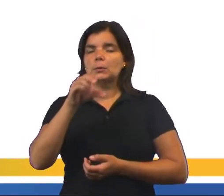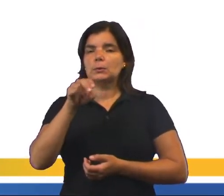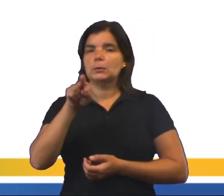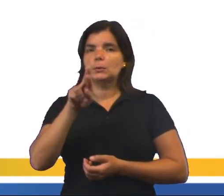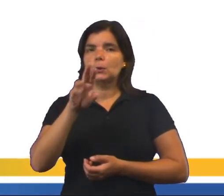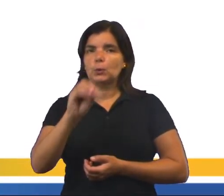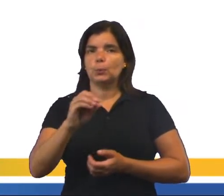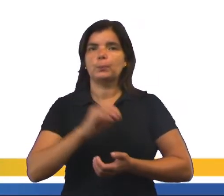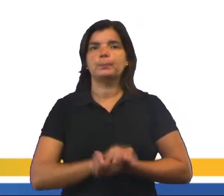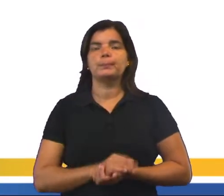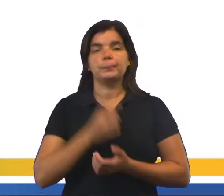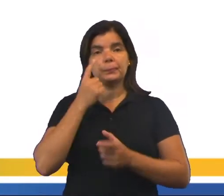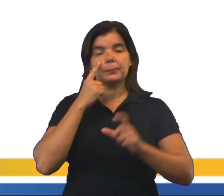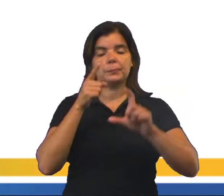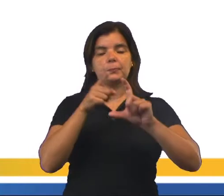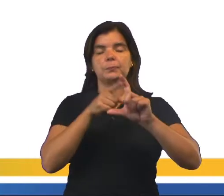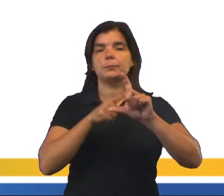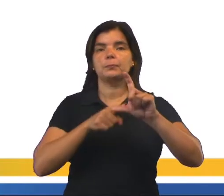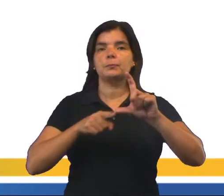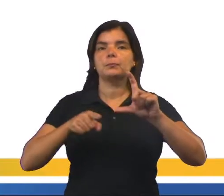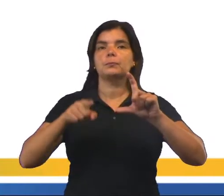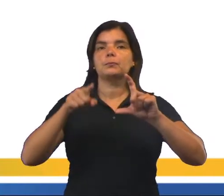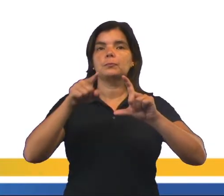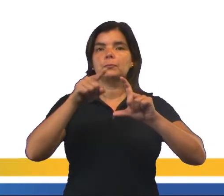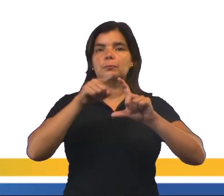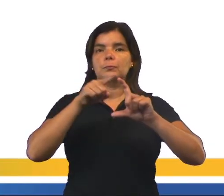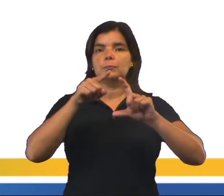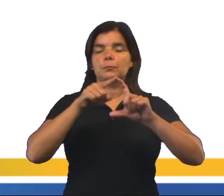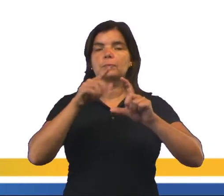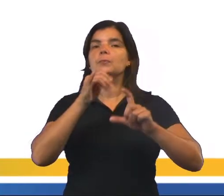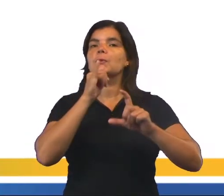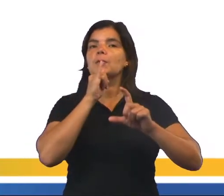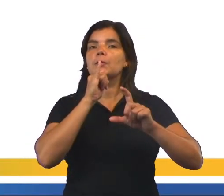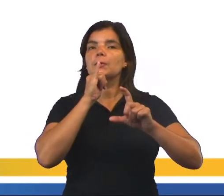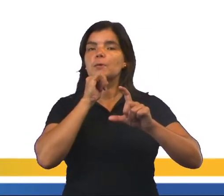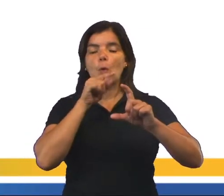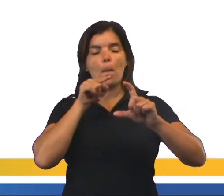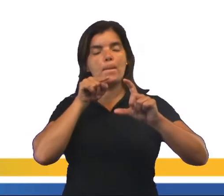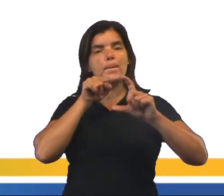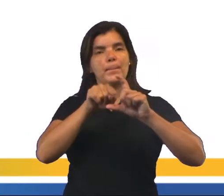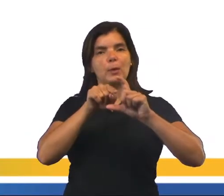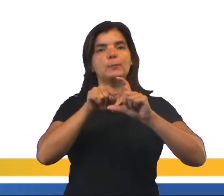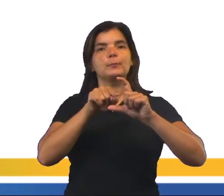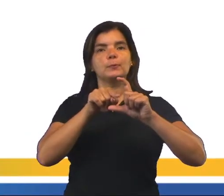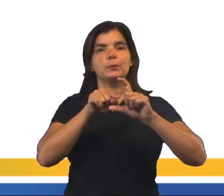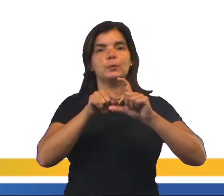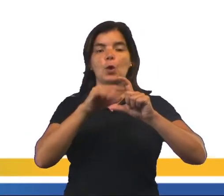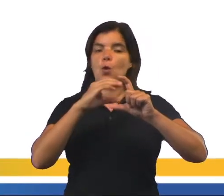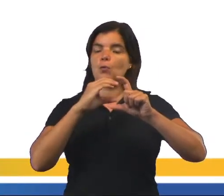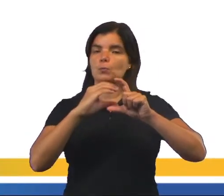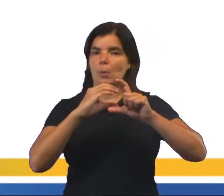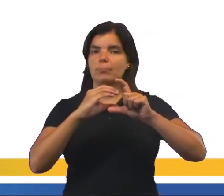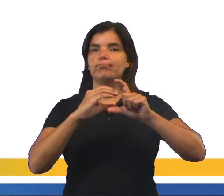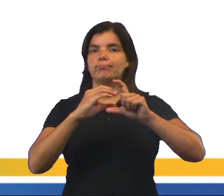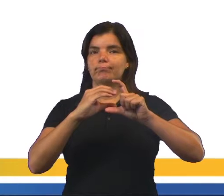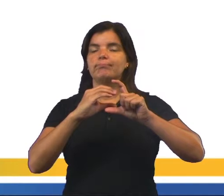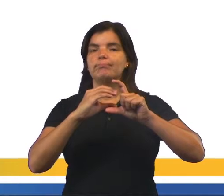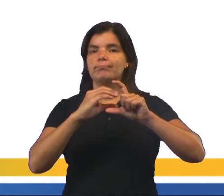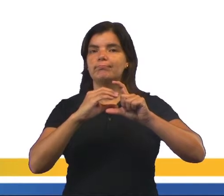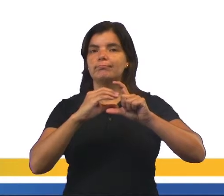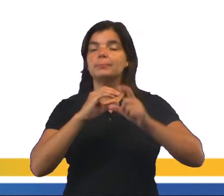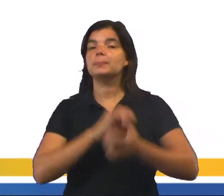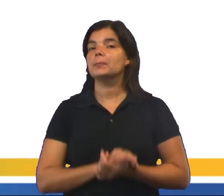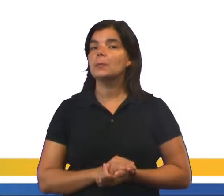aqui. Eu estou vendo, né? A circunferência é esse exemplo. Nosso ponto fixo. Esse é o nosso centro.